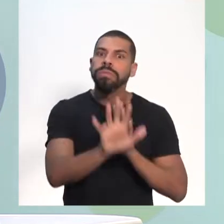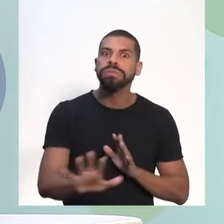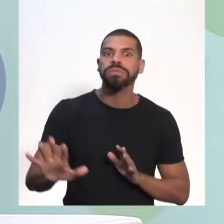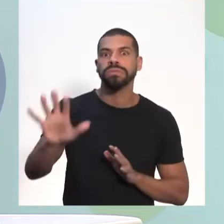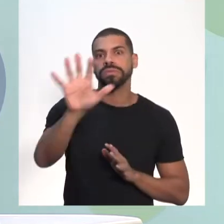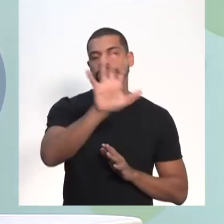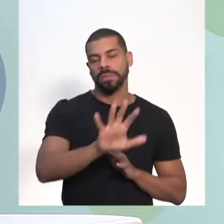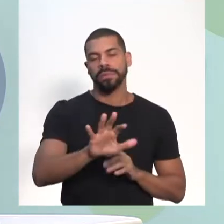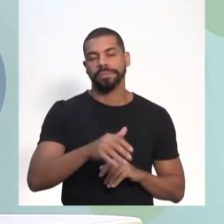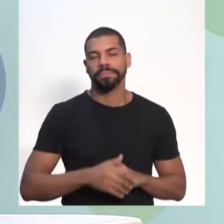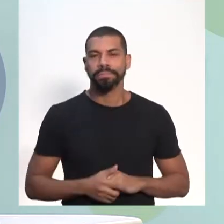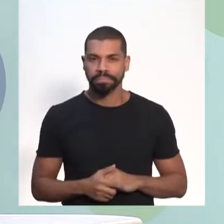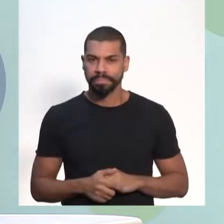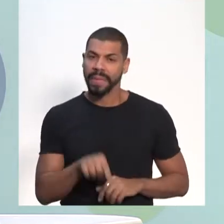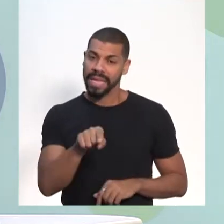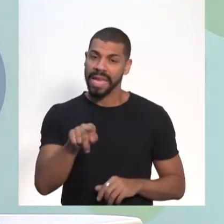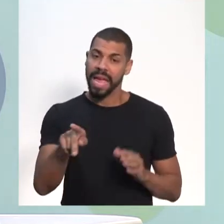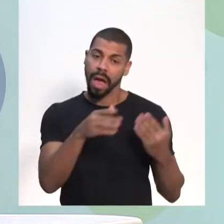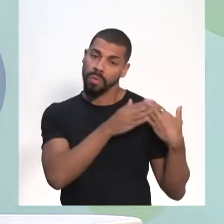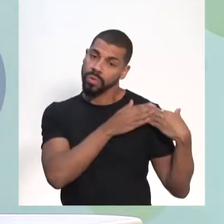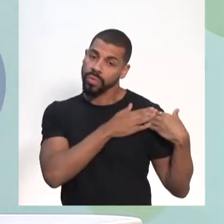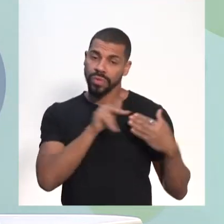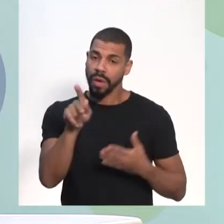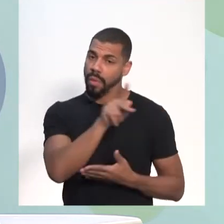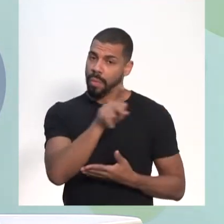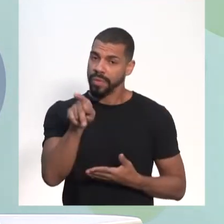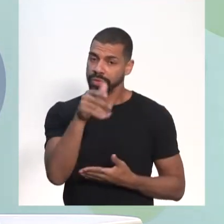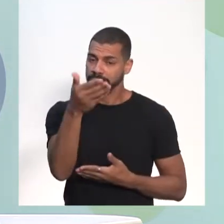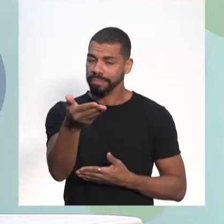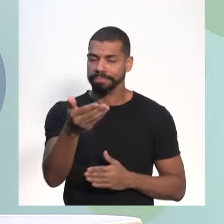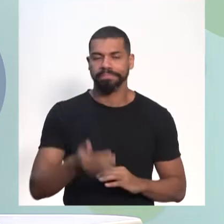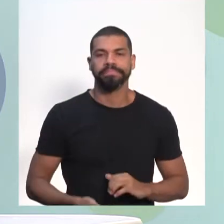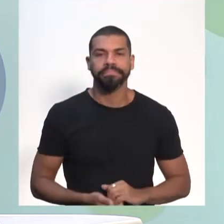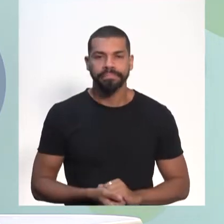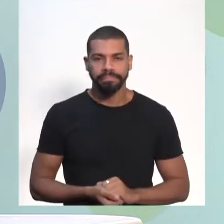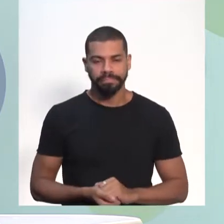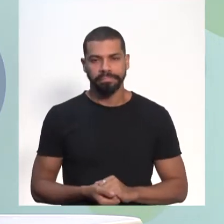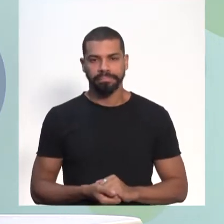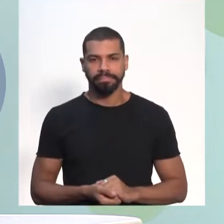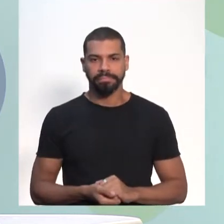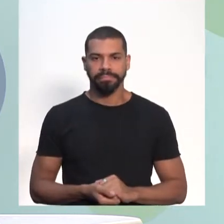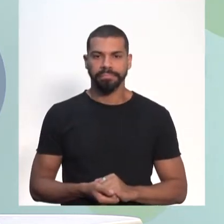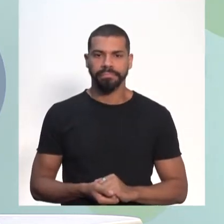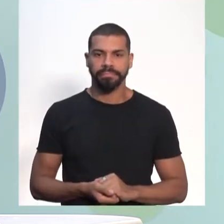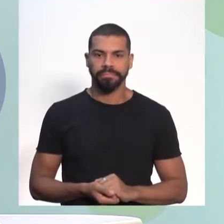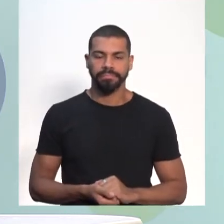ali que é específica e é o professor e a professora que garante isso. Tá bom?